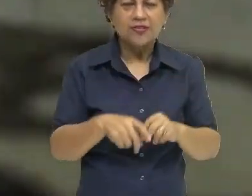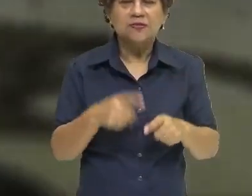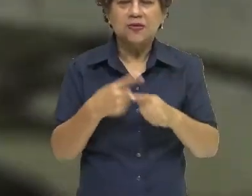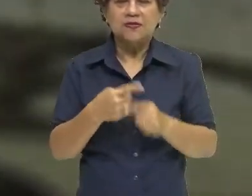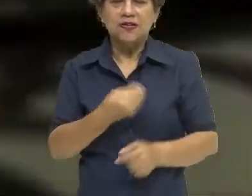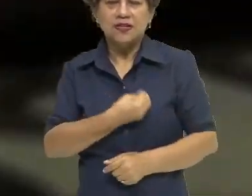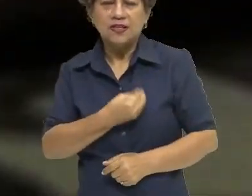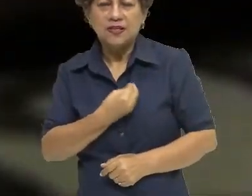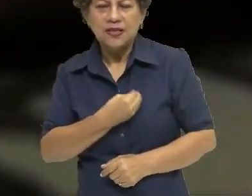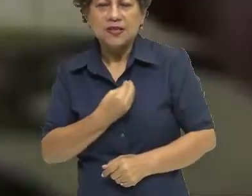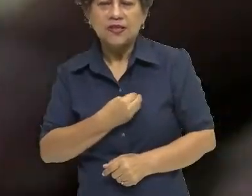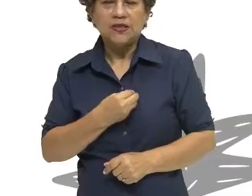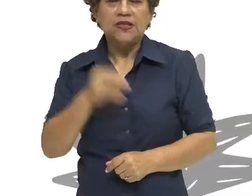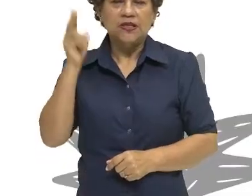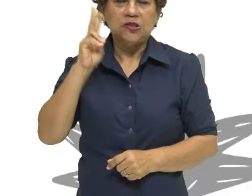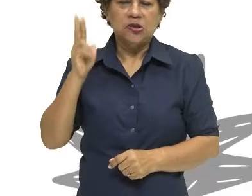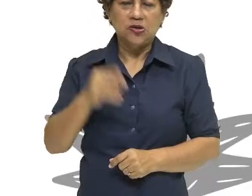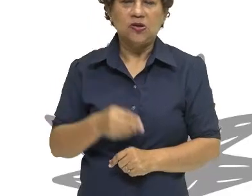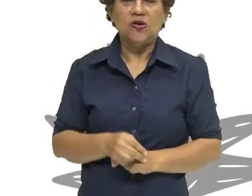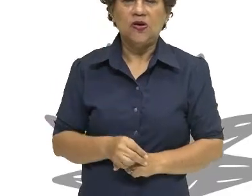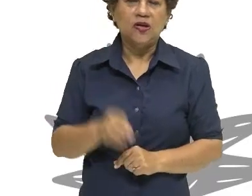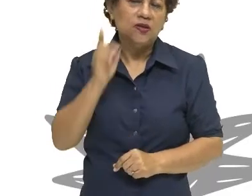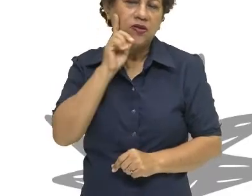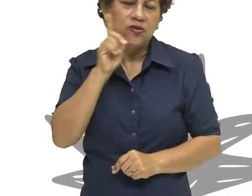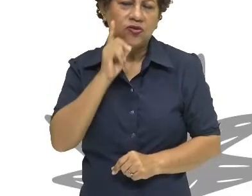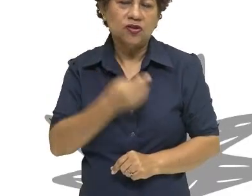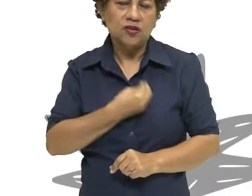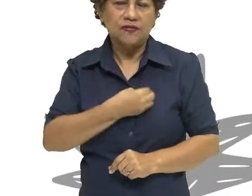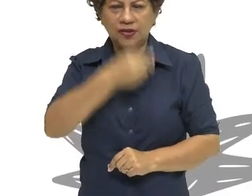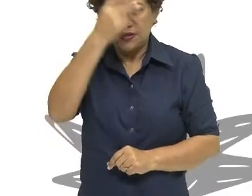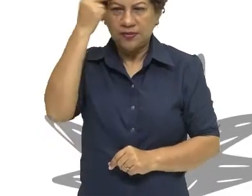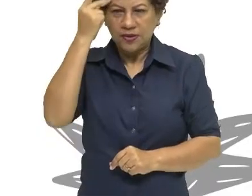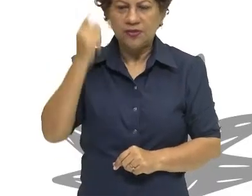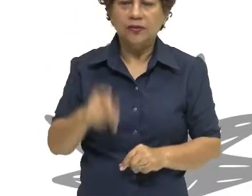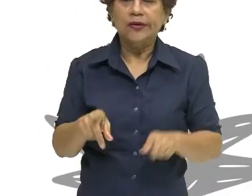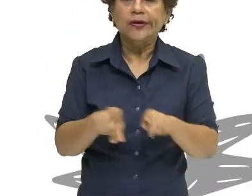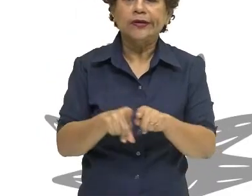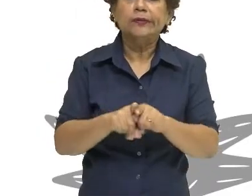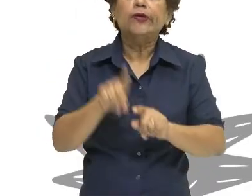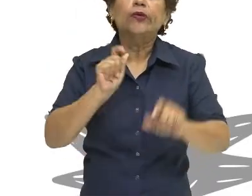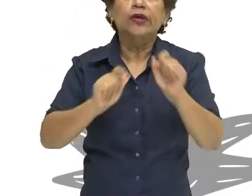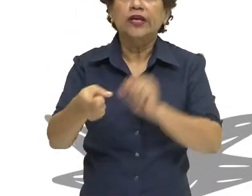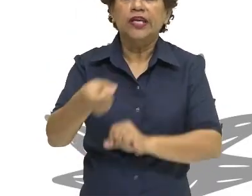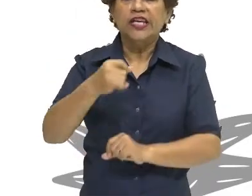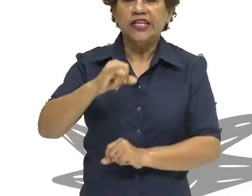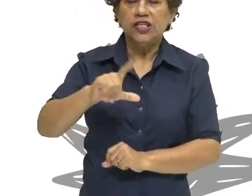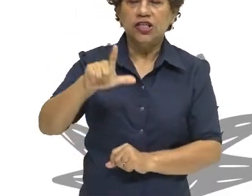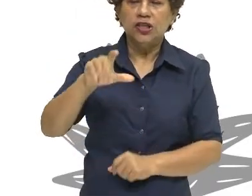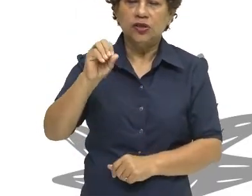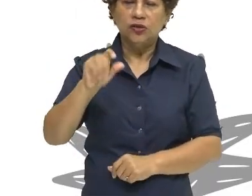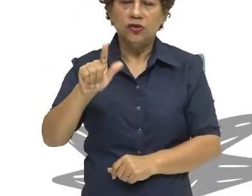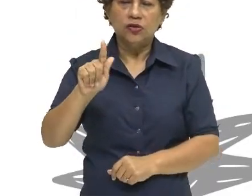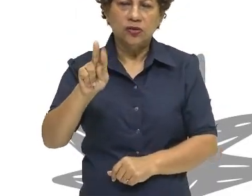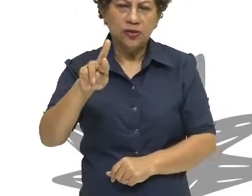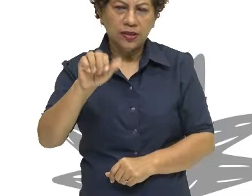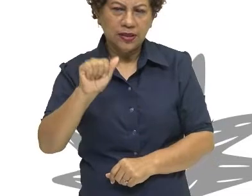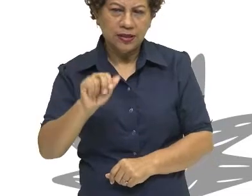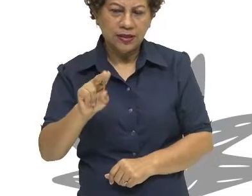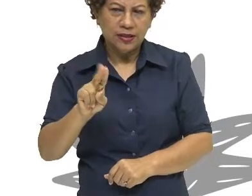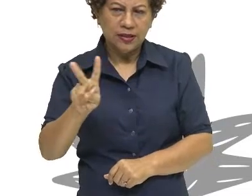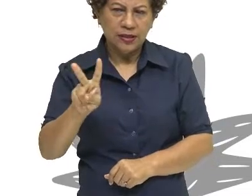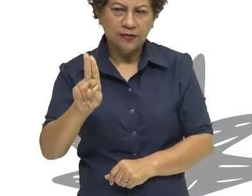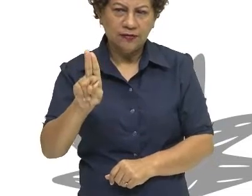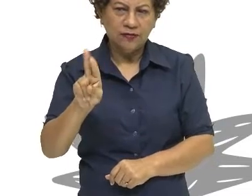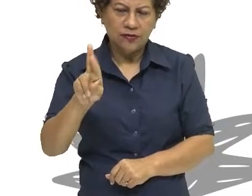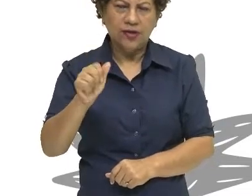o cotidiano da pessoa, você vai encontrar também a xilogravura, que são as xilogravuras que vão representar essa